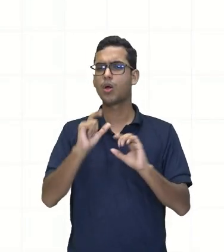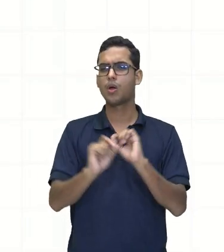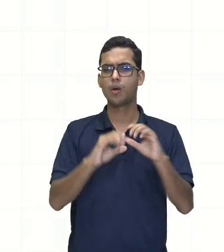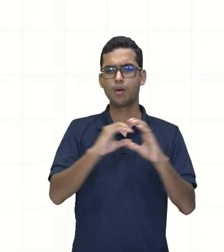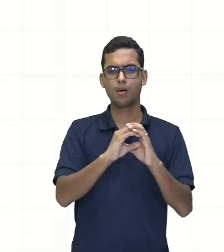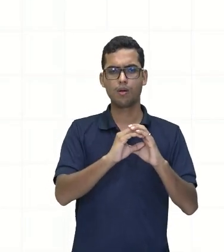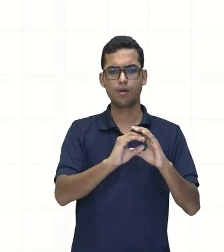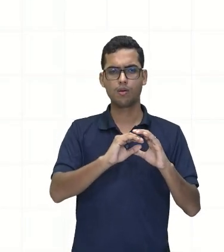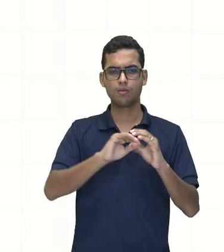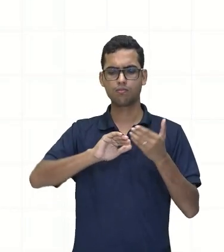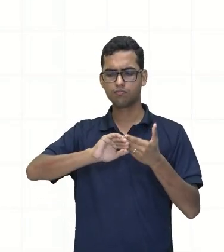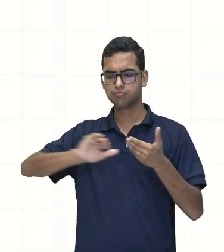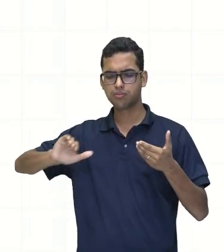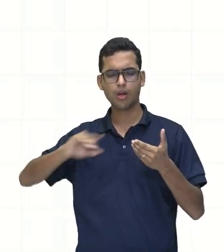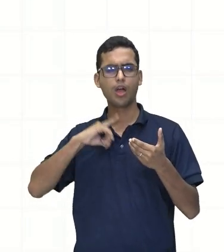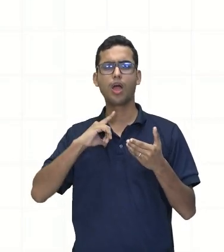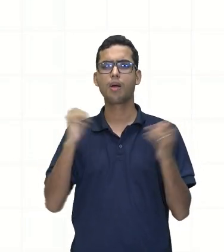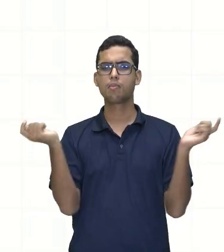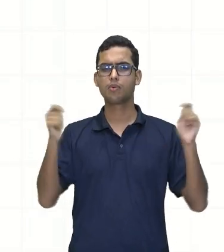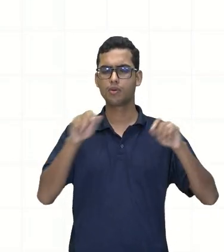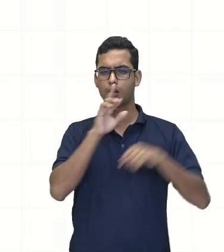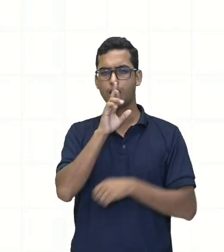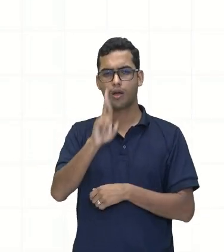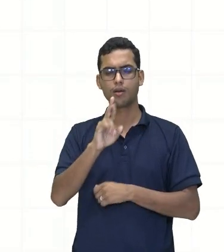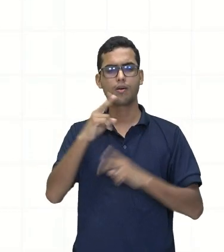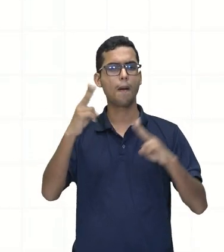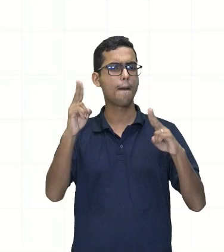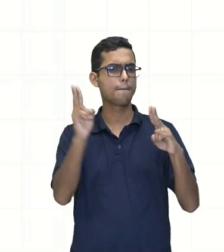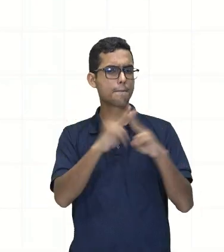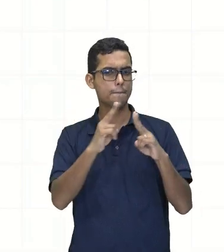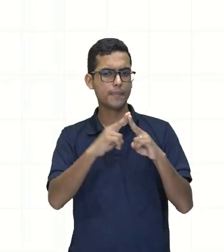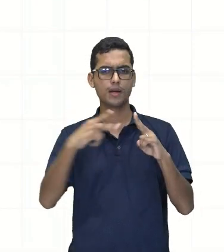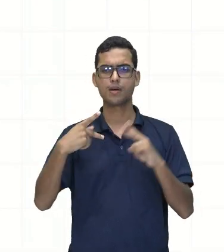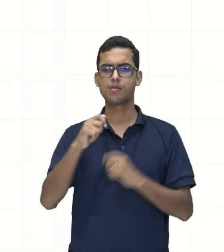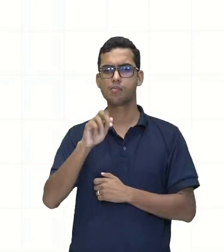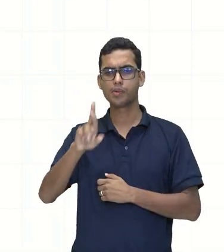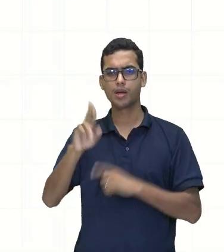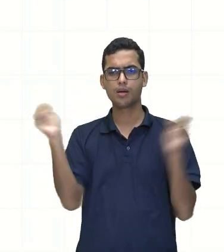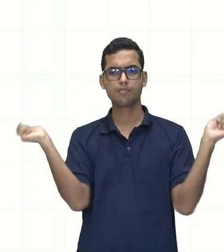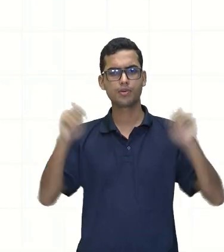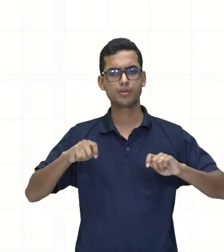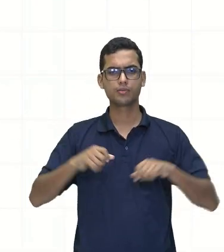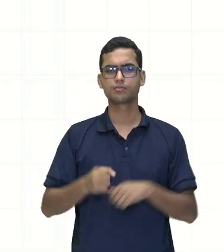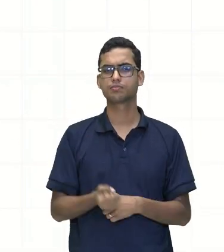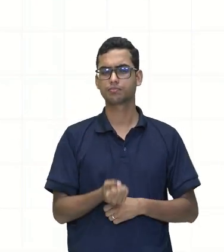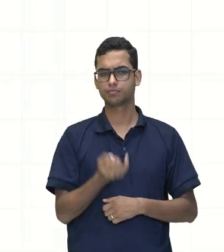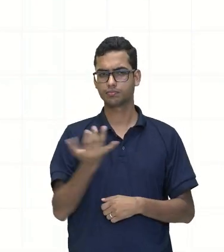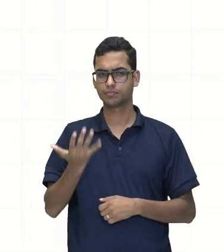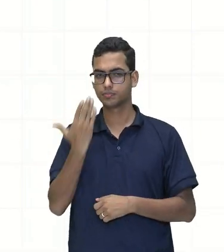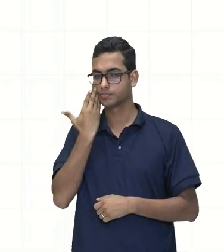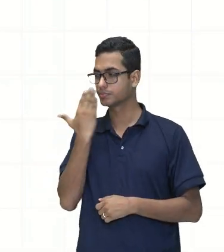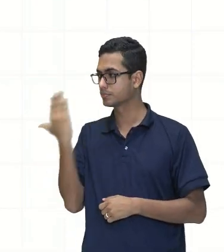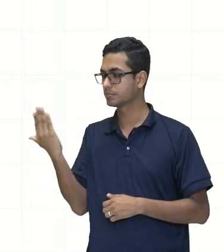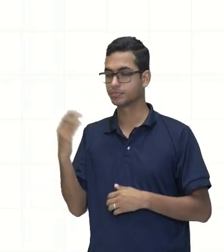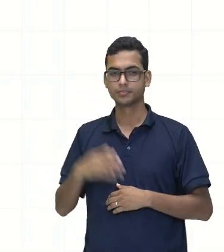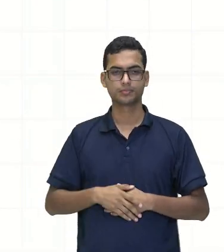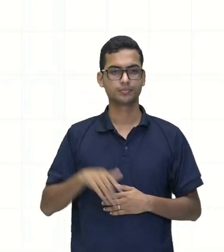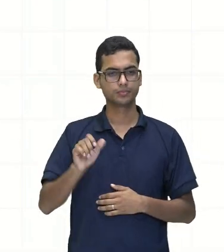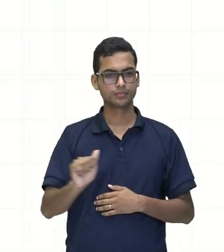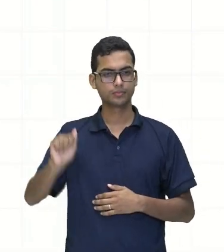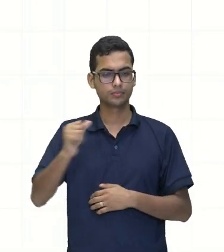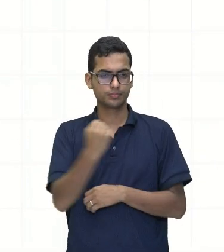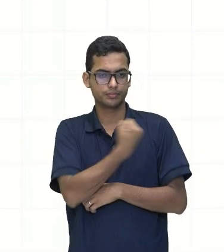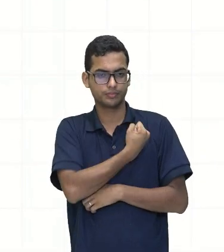que a gente calcula a probabilidade? Minha probabilidade vai ser o quê? Vai ser meu número do